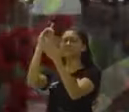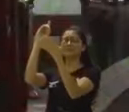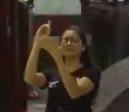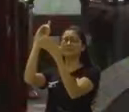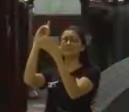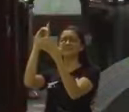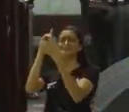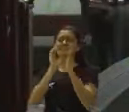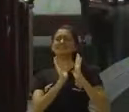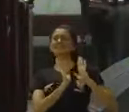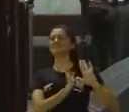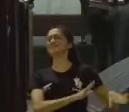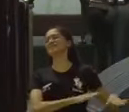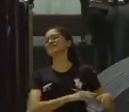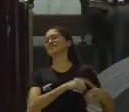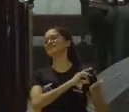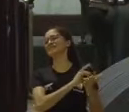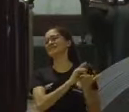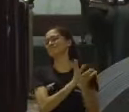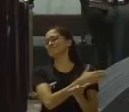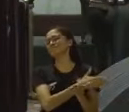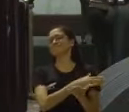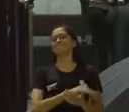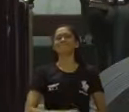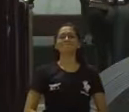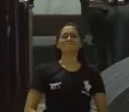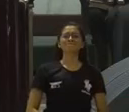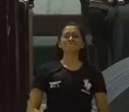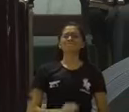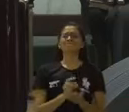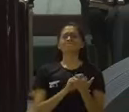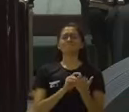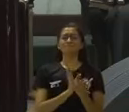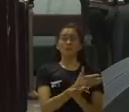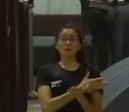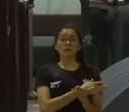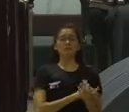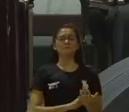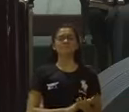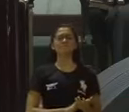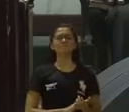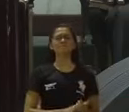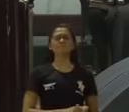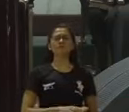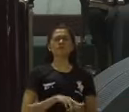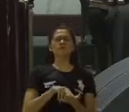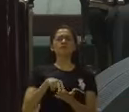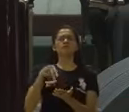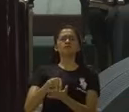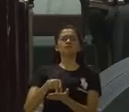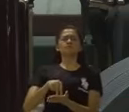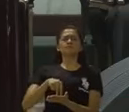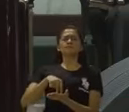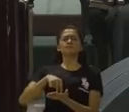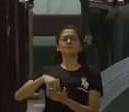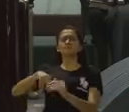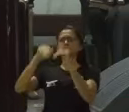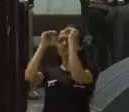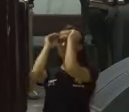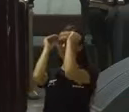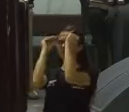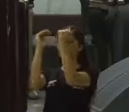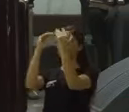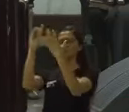e resisti o diabo na fé. Resistir significa plantar os pés no chão e